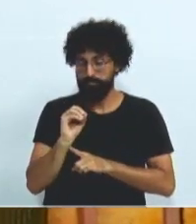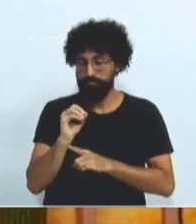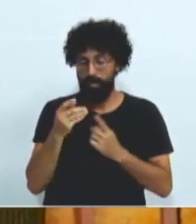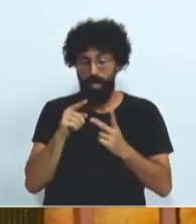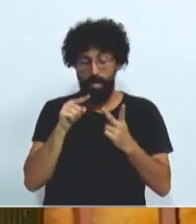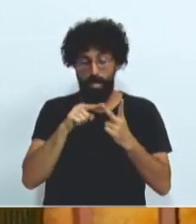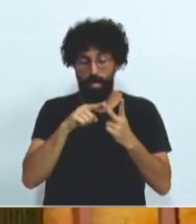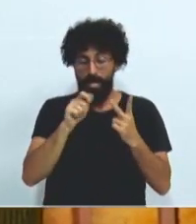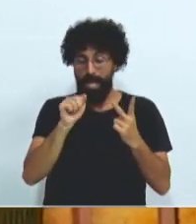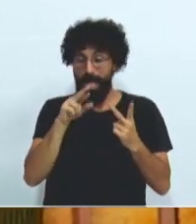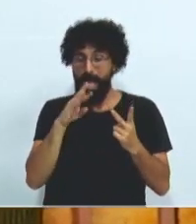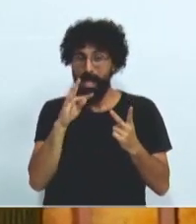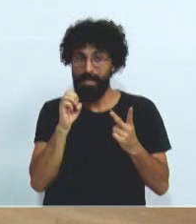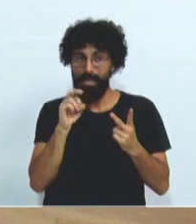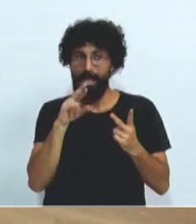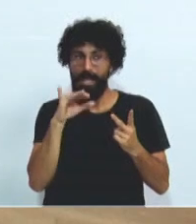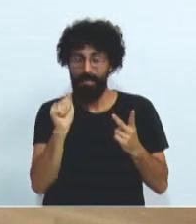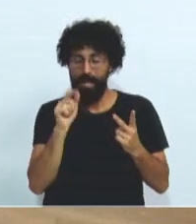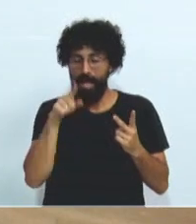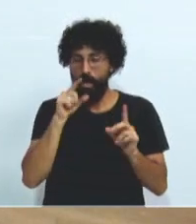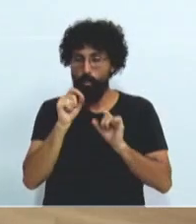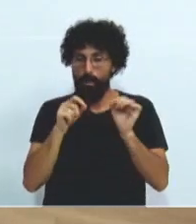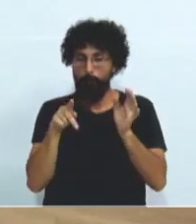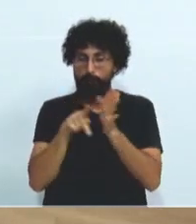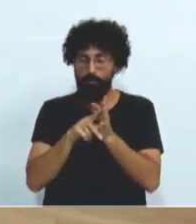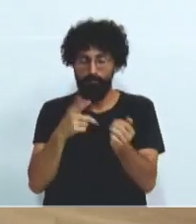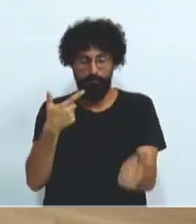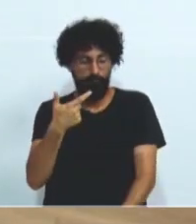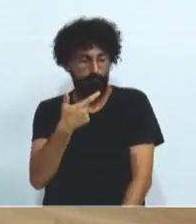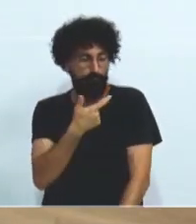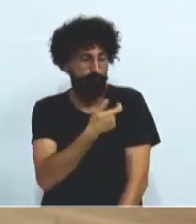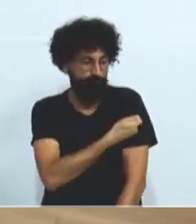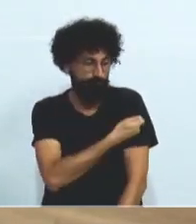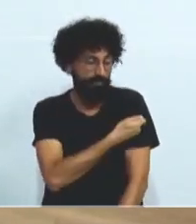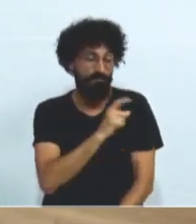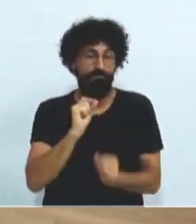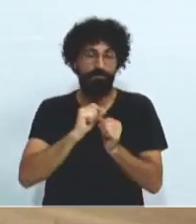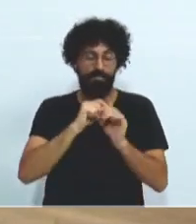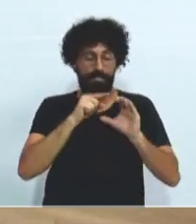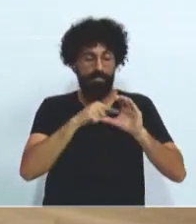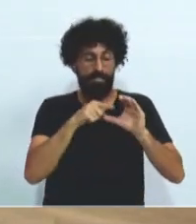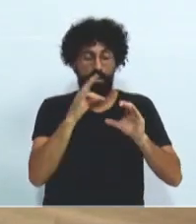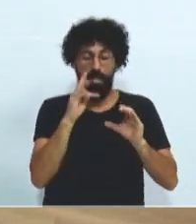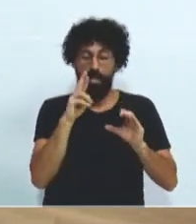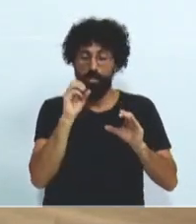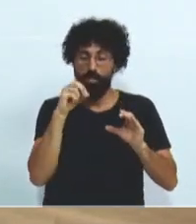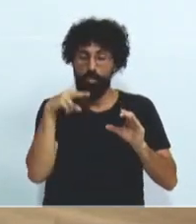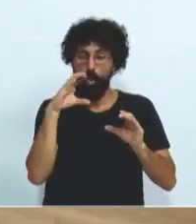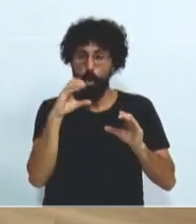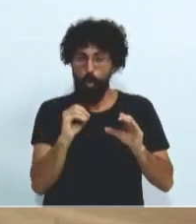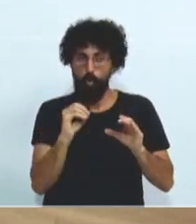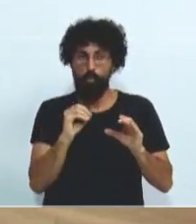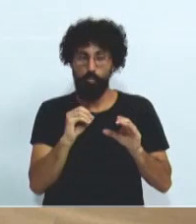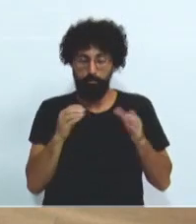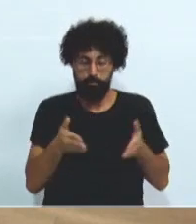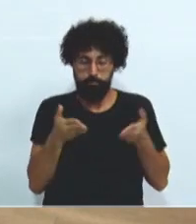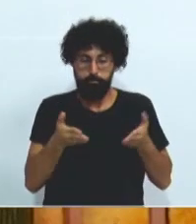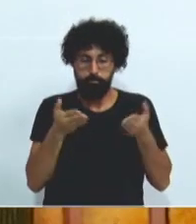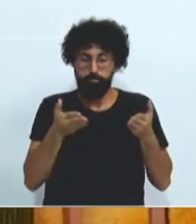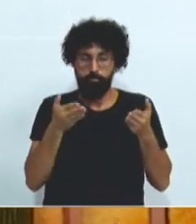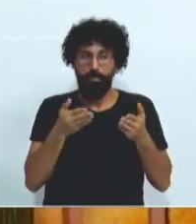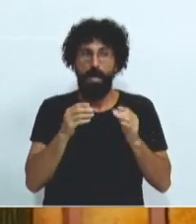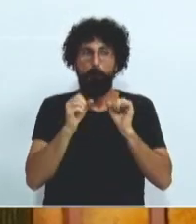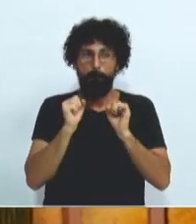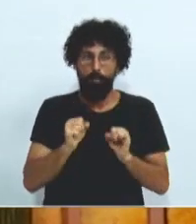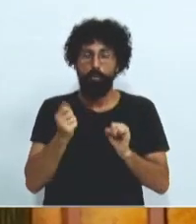Você vai receber uma injeção que vai estimular suas células-tronco e você vai fazer através de aférese mesmo, através da doação de sangue, você vai